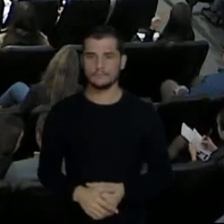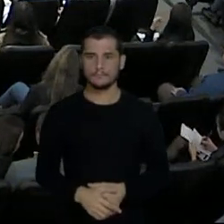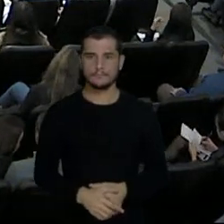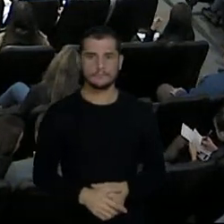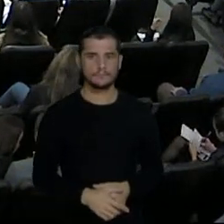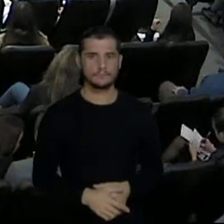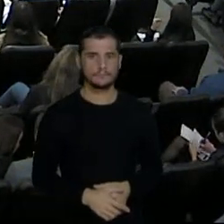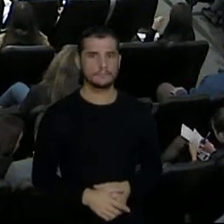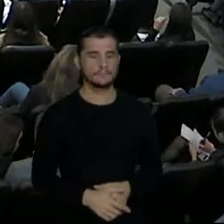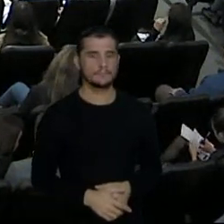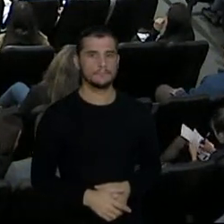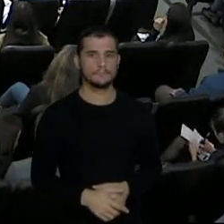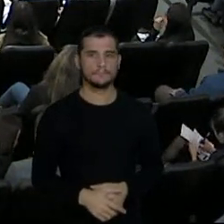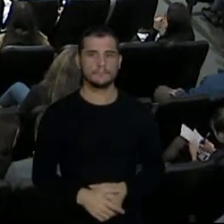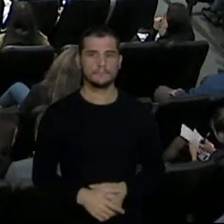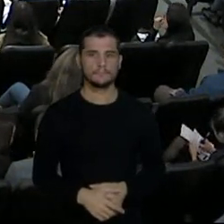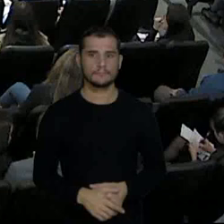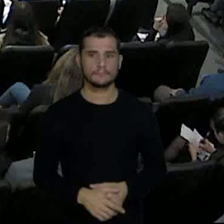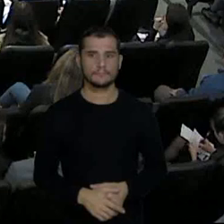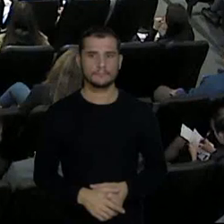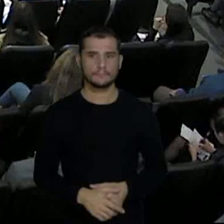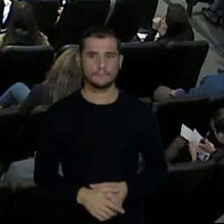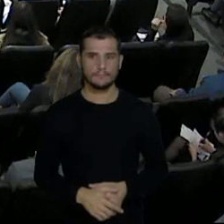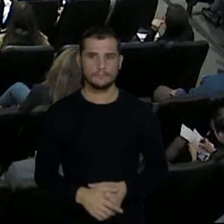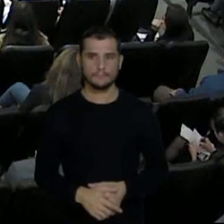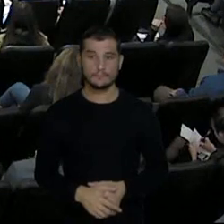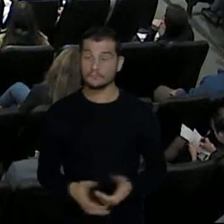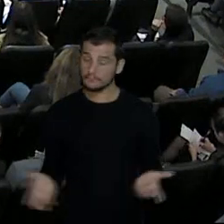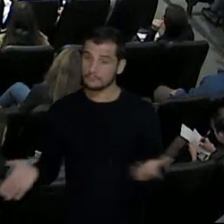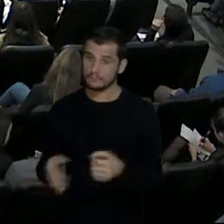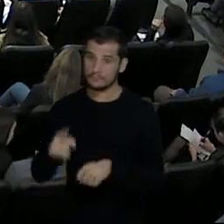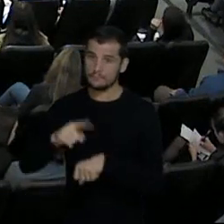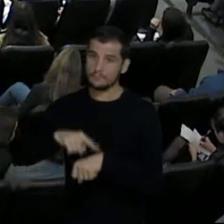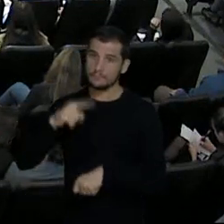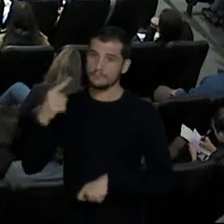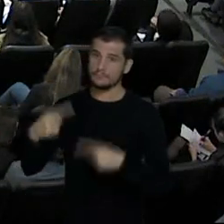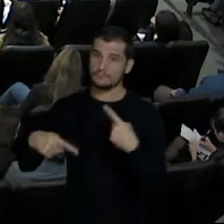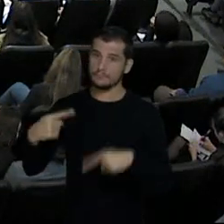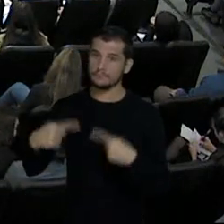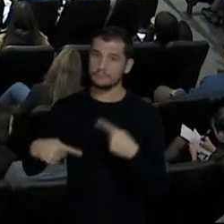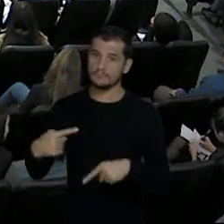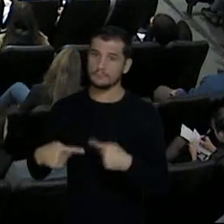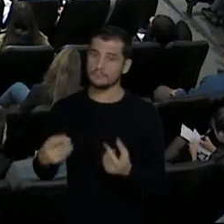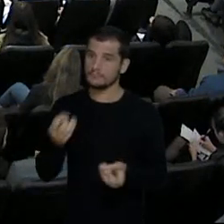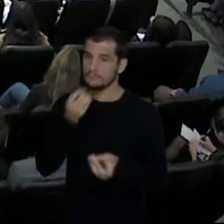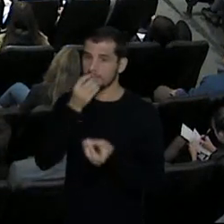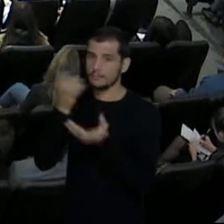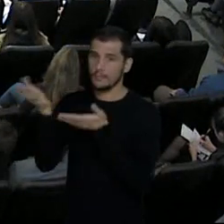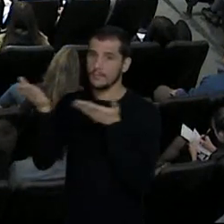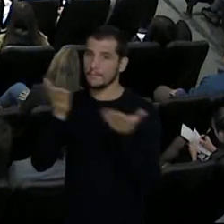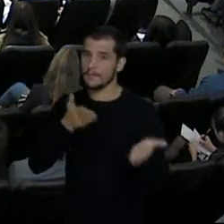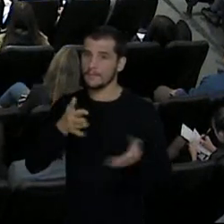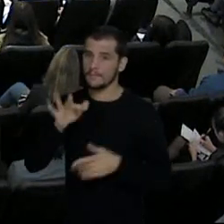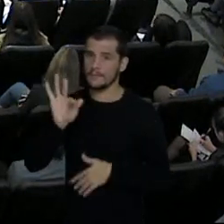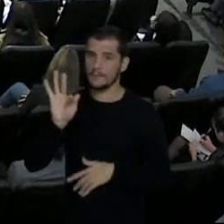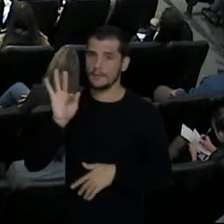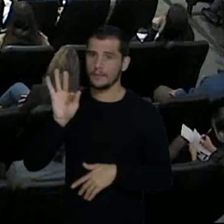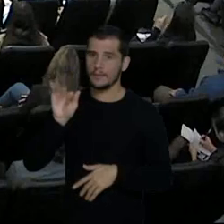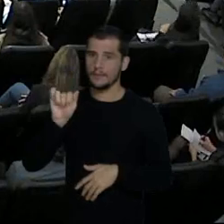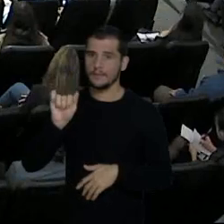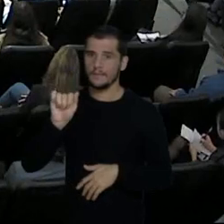po gente é o momento da gente trazer esses debates vamos lá Fabíola seja bem-vinda lá Boa tarde a todos e a